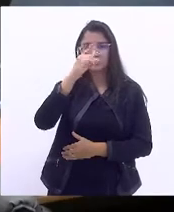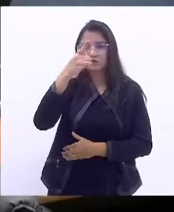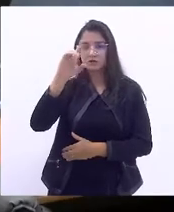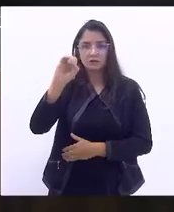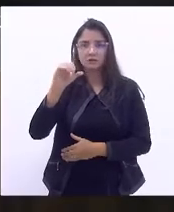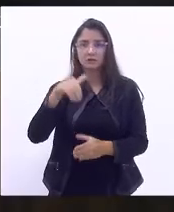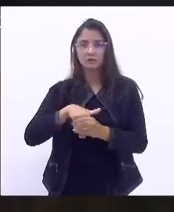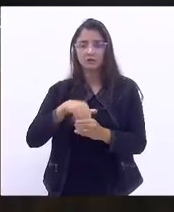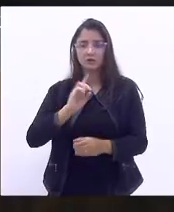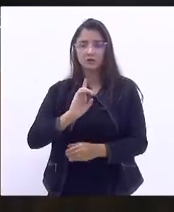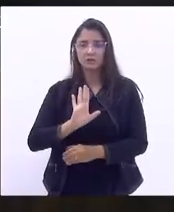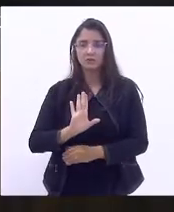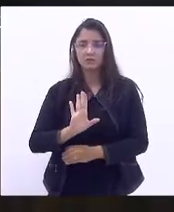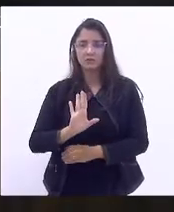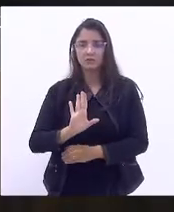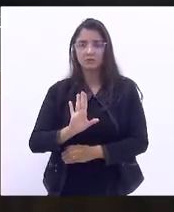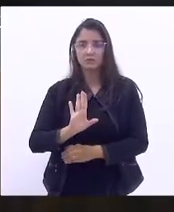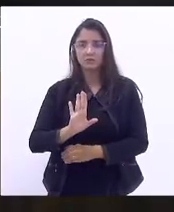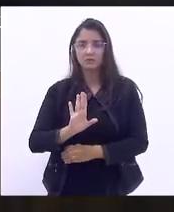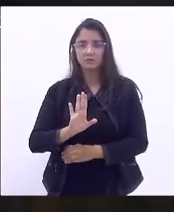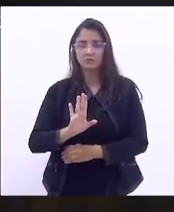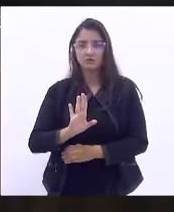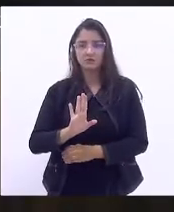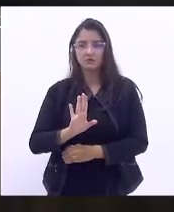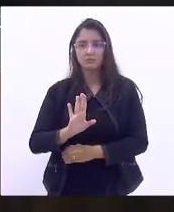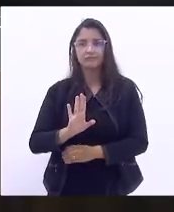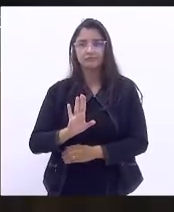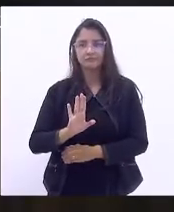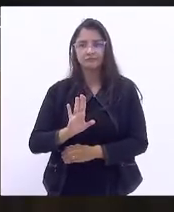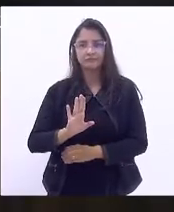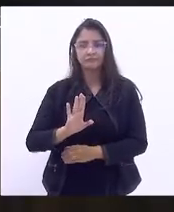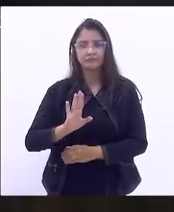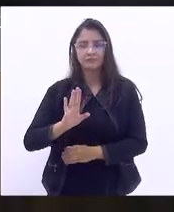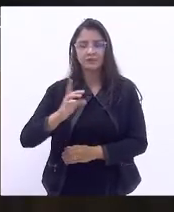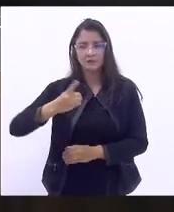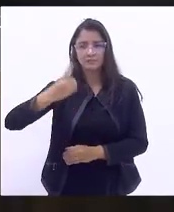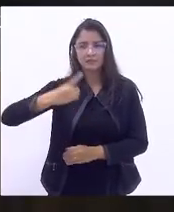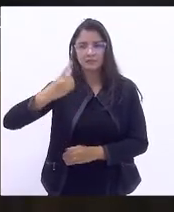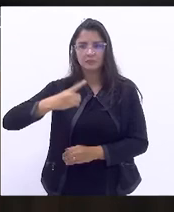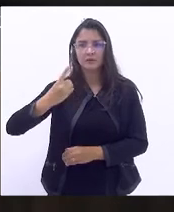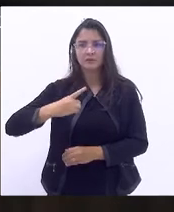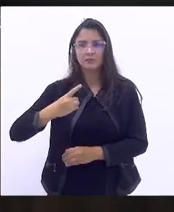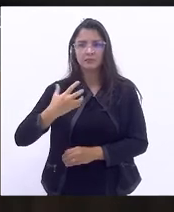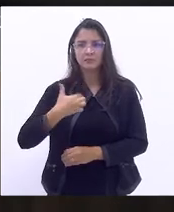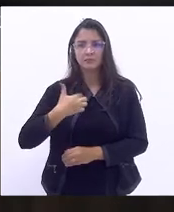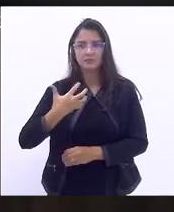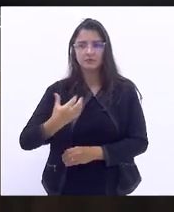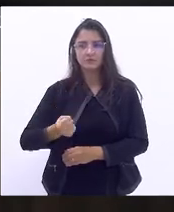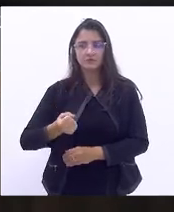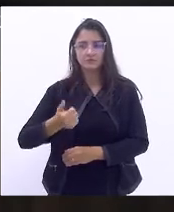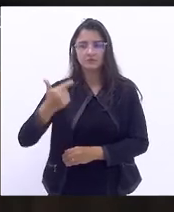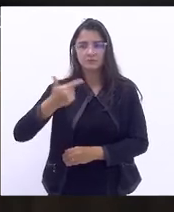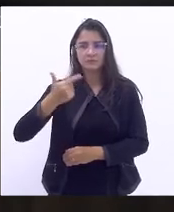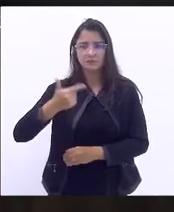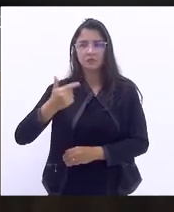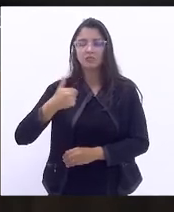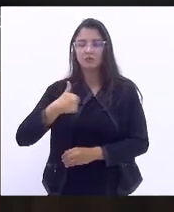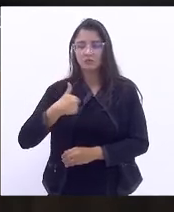Primeira questão de ordem, Vossa Excelência, eu indefiro em relação ao vestimento. Segundo, eu vou remeter à Comissão de Constituição e